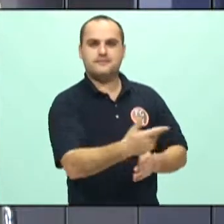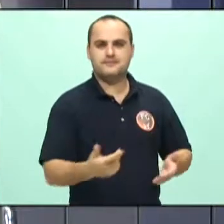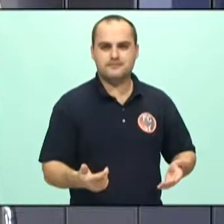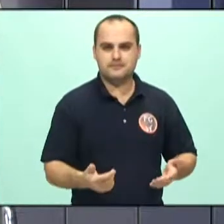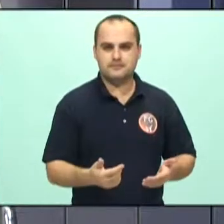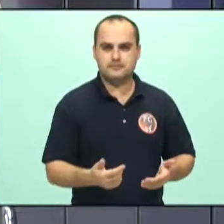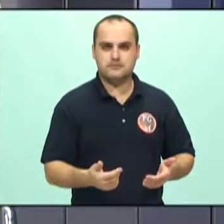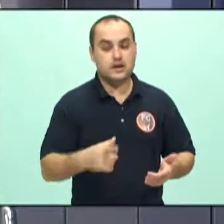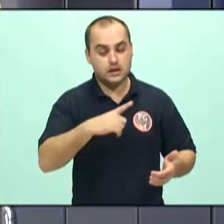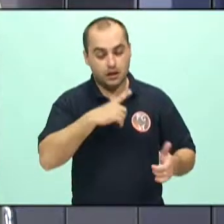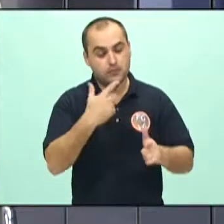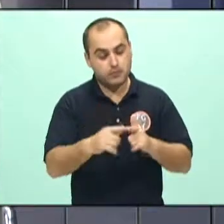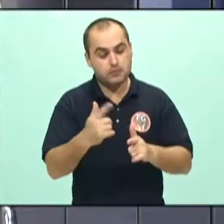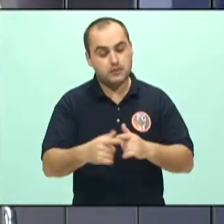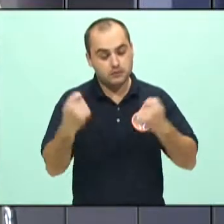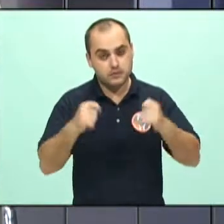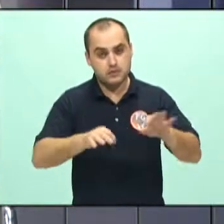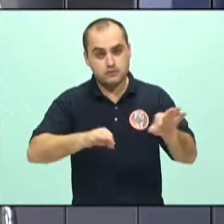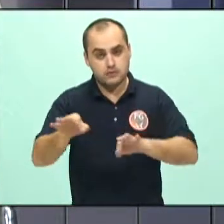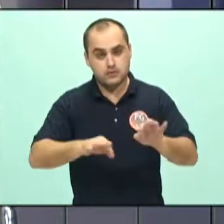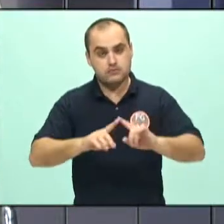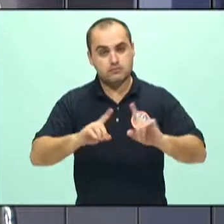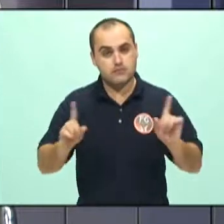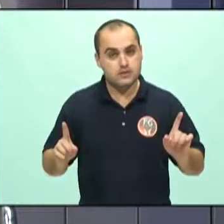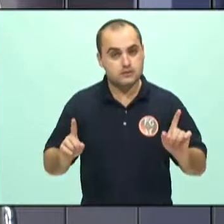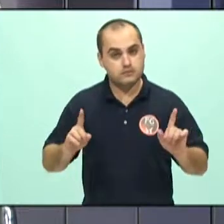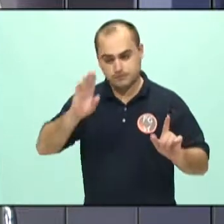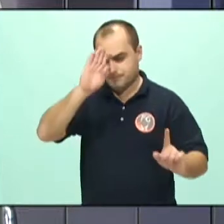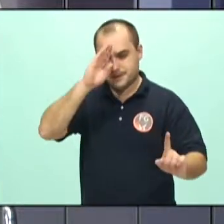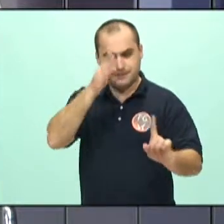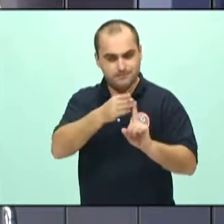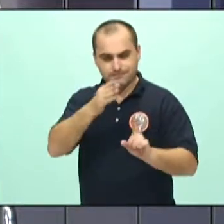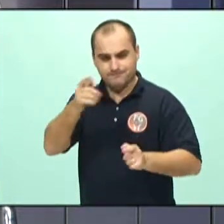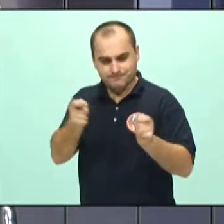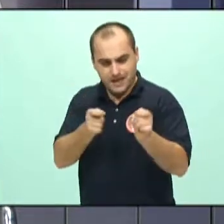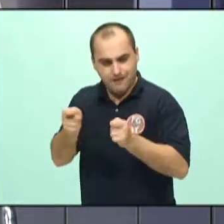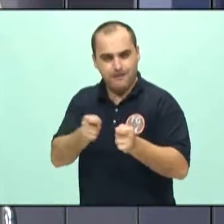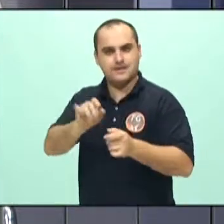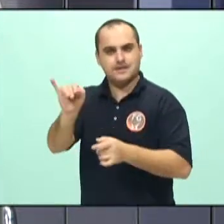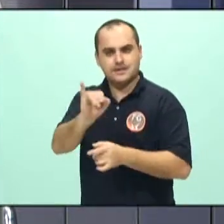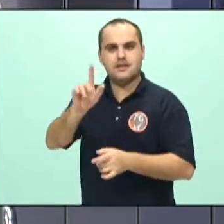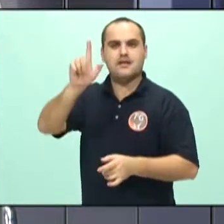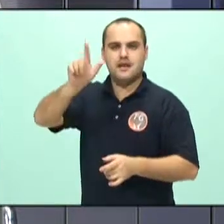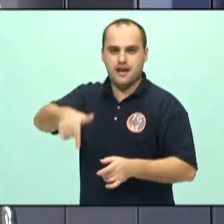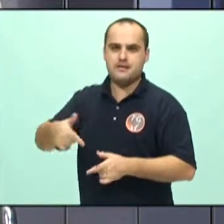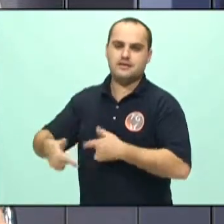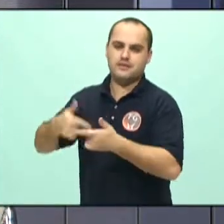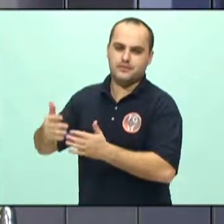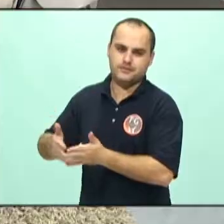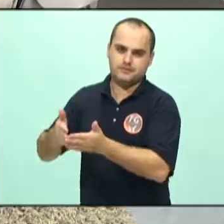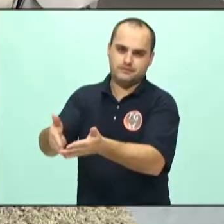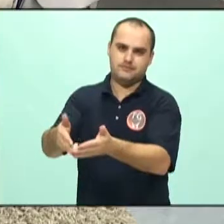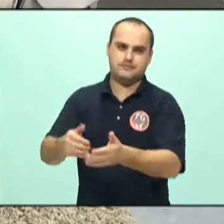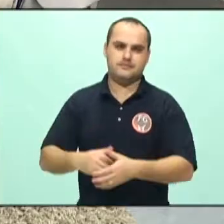mas nós precisamos valorizar mais a nossa principal empresa, nosso principal negócio em Itajaí, que é a atividade portuária e comércio